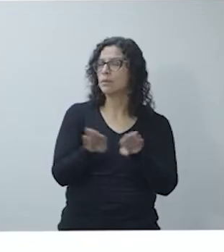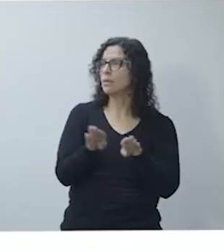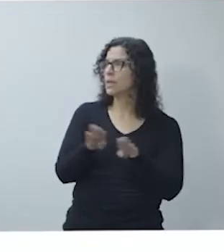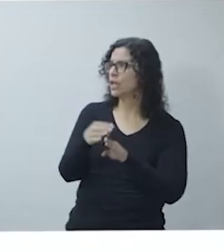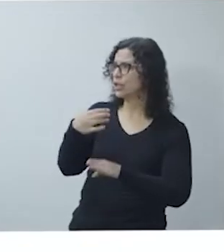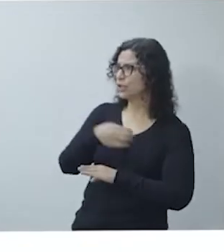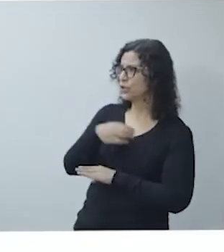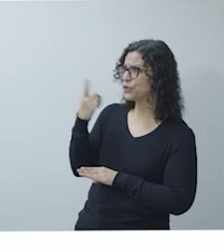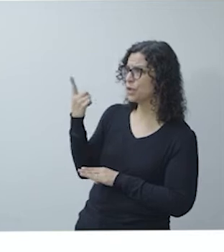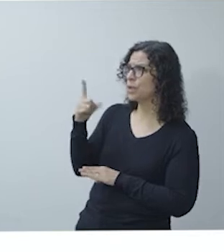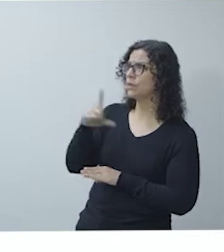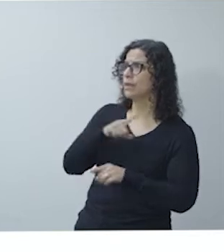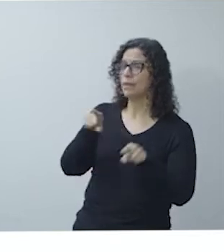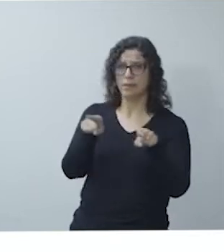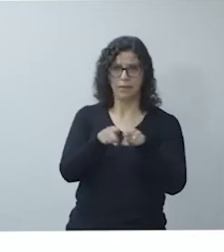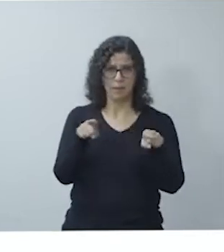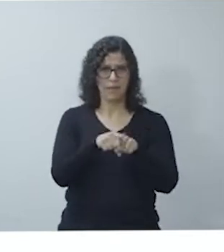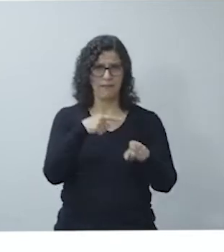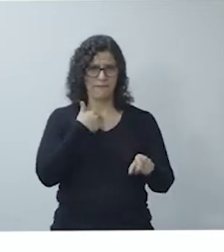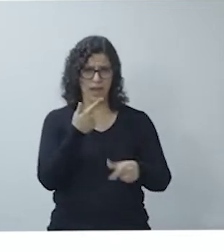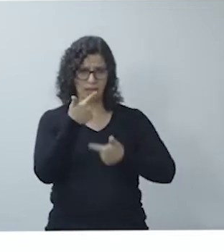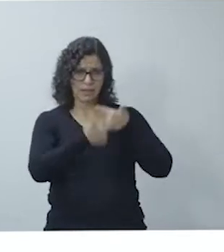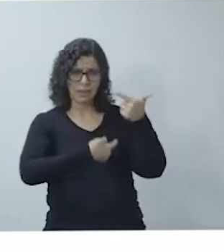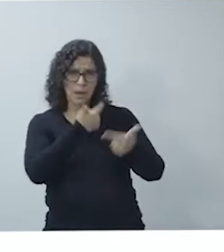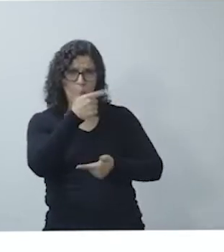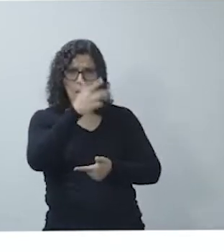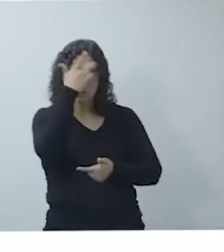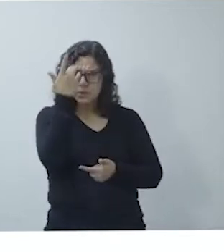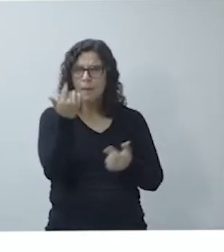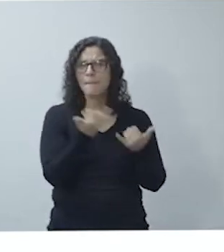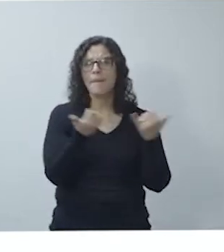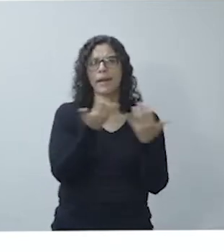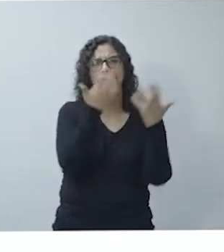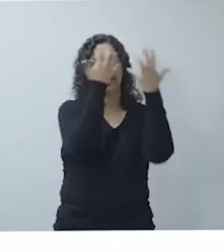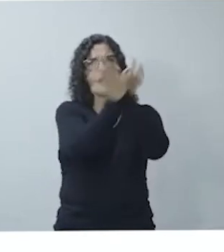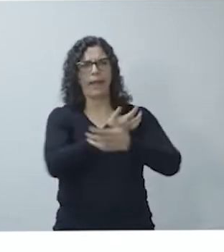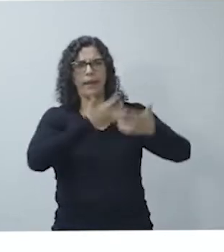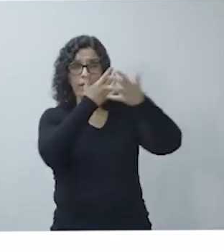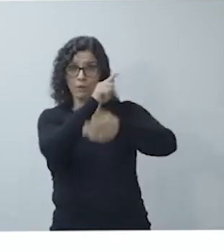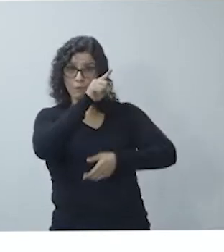bolchevique. Depois, trabalhar para os outros é uma ilusão.